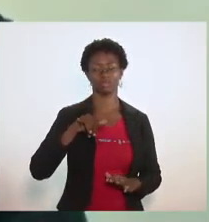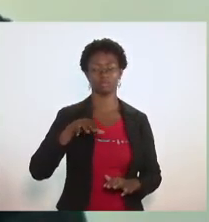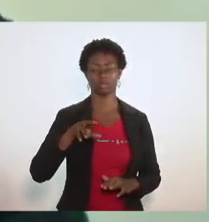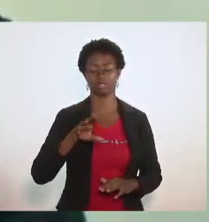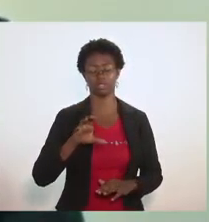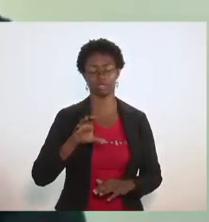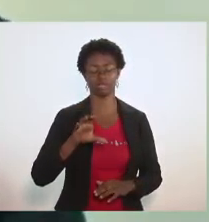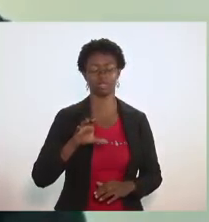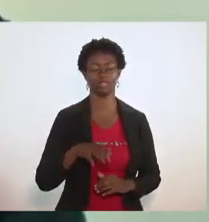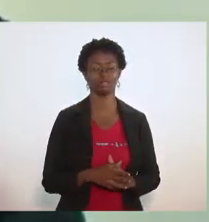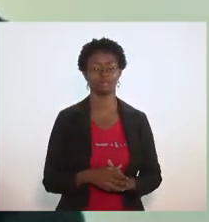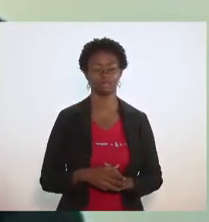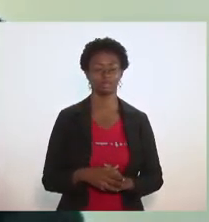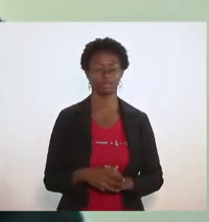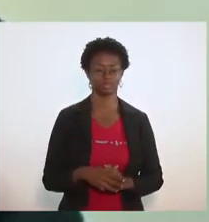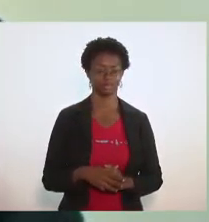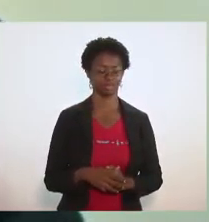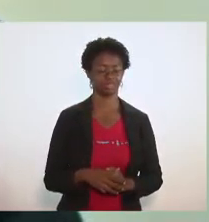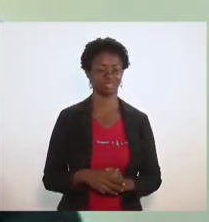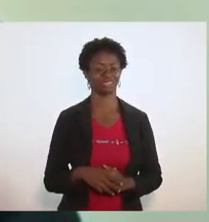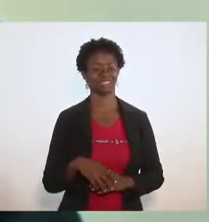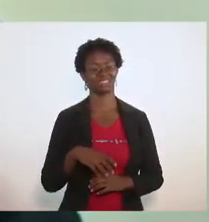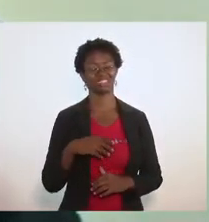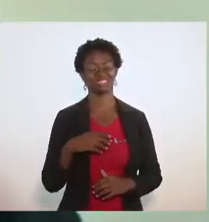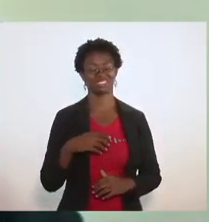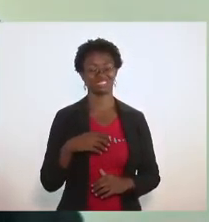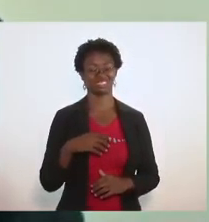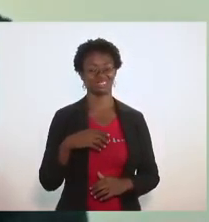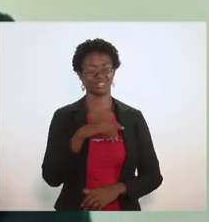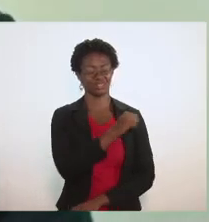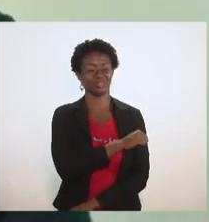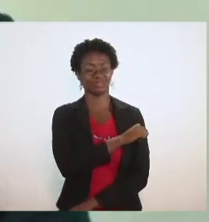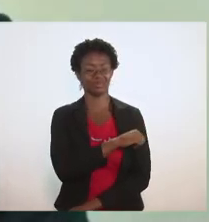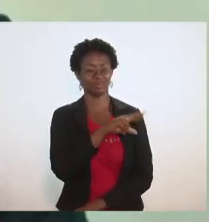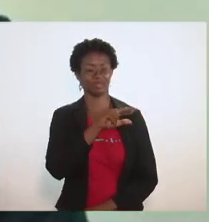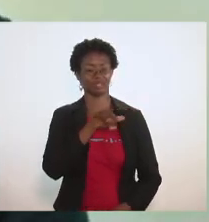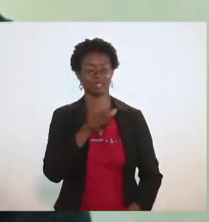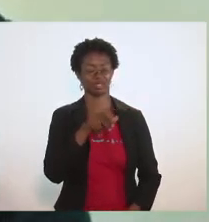16. Faço a análise, retorna na pauta da semana que vem.